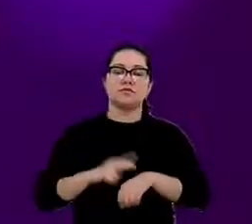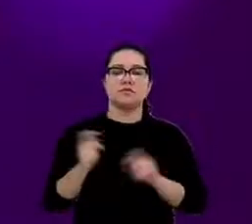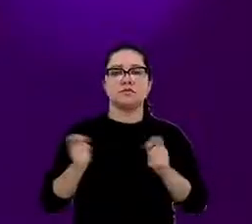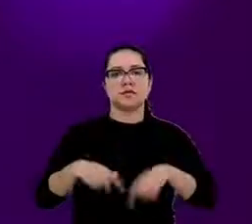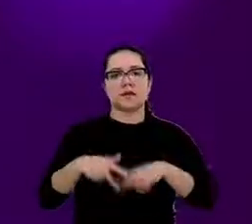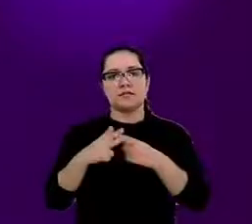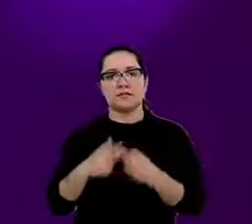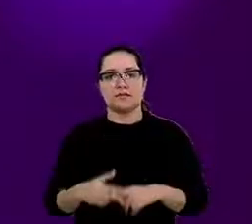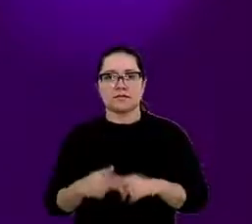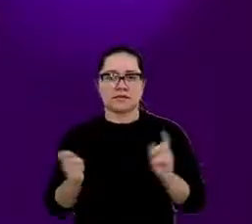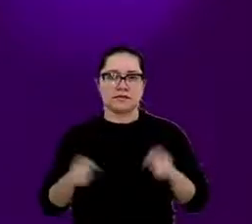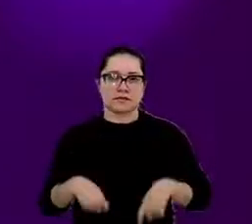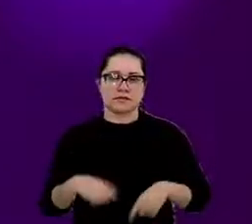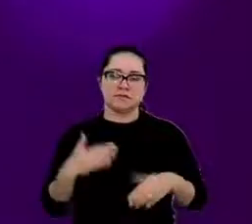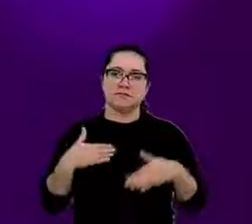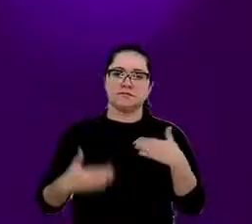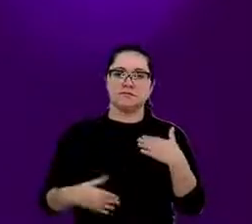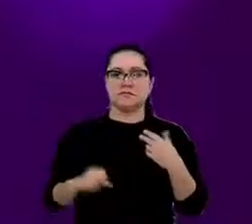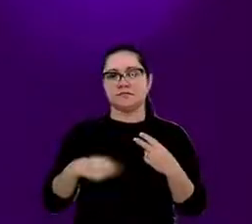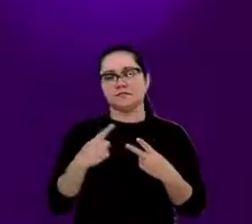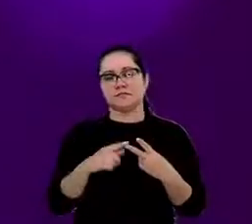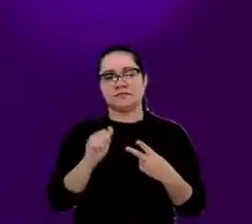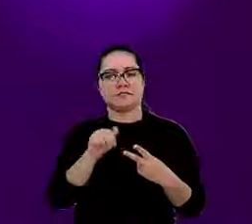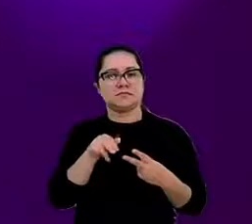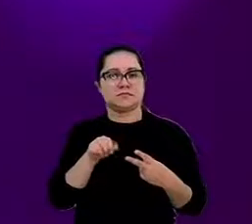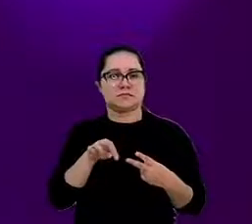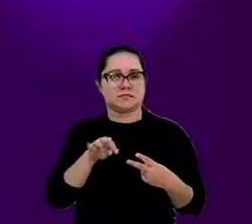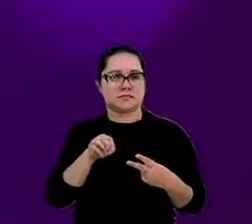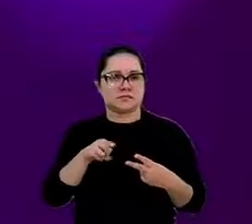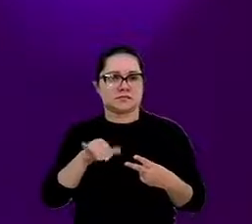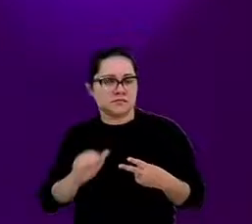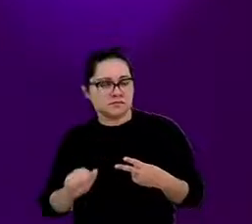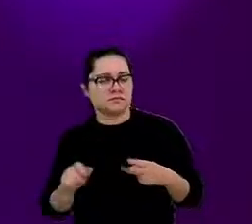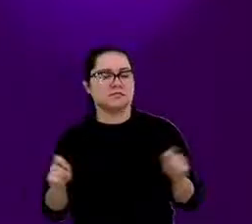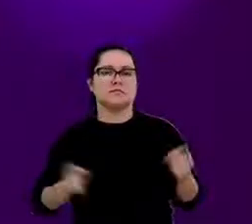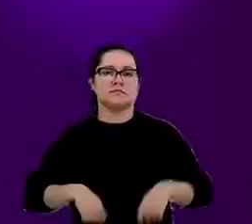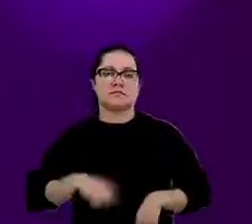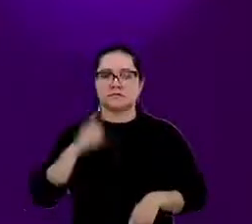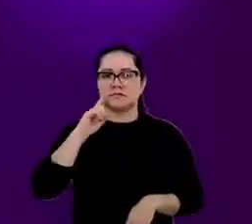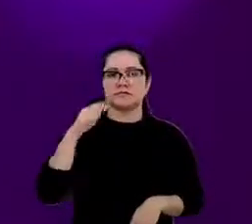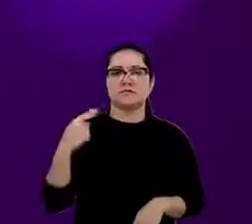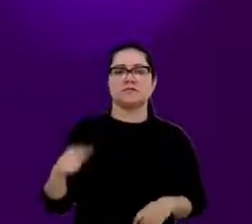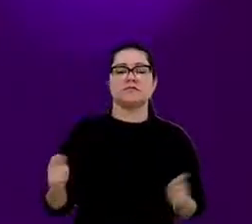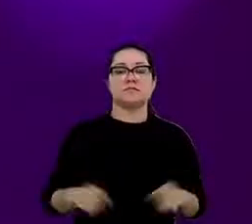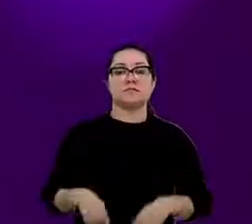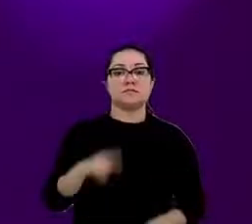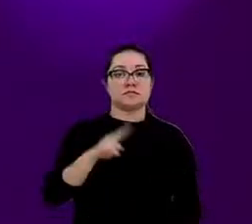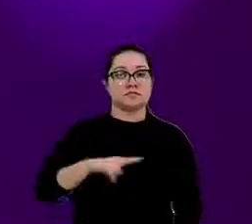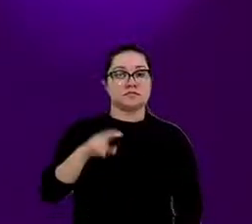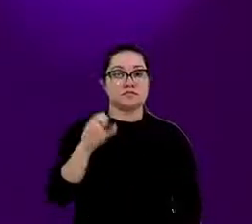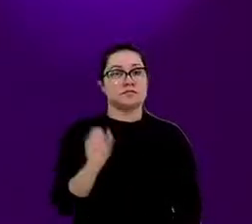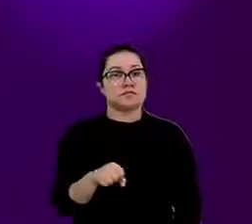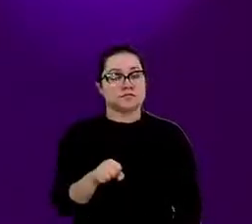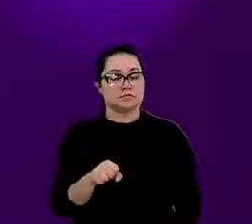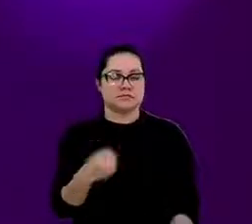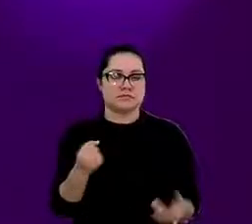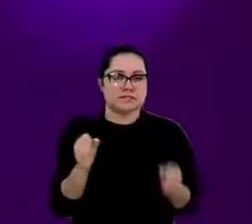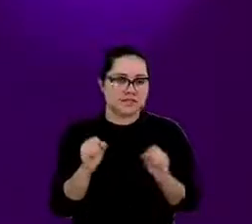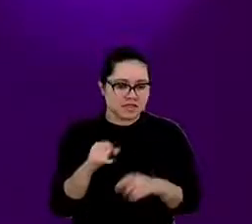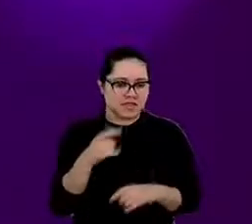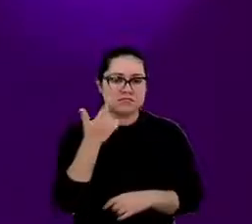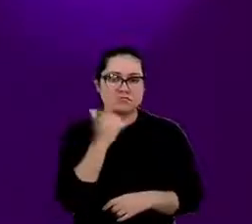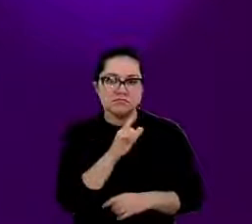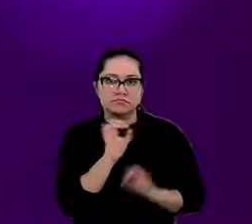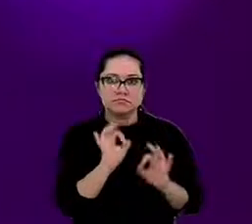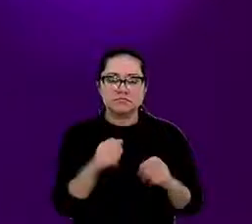fisiológica ou anatômica que estão aí no nosso dia a dia e que devem ser utilizadas sempre quando bem indicadas para